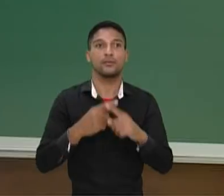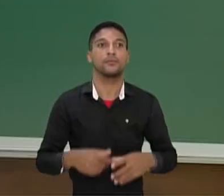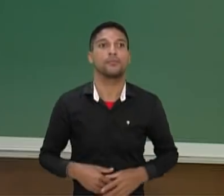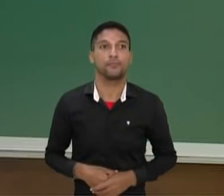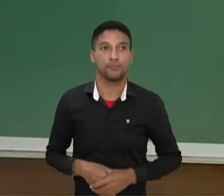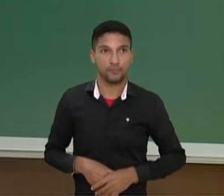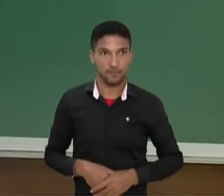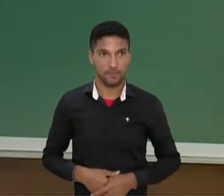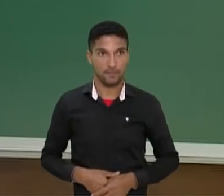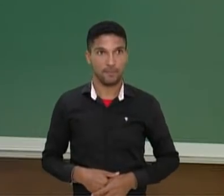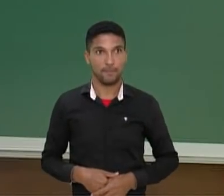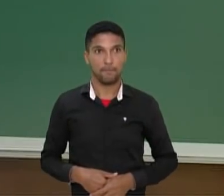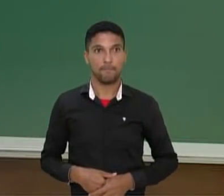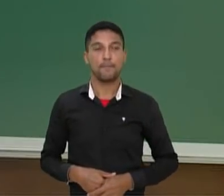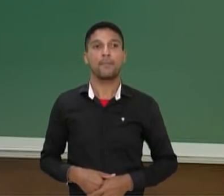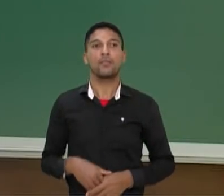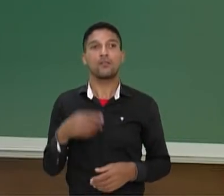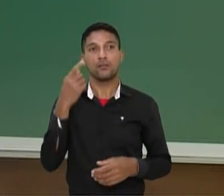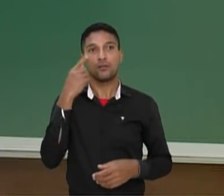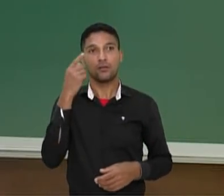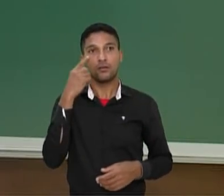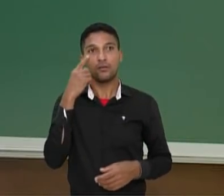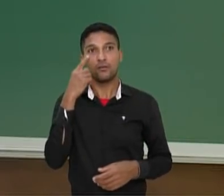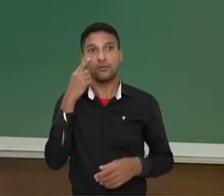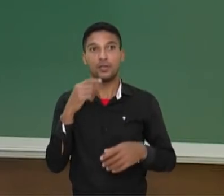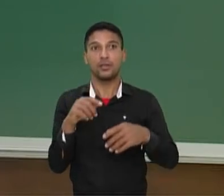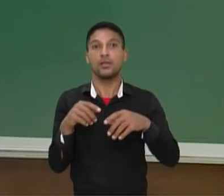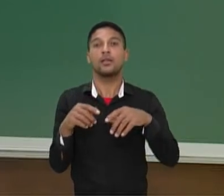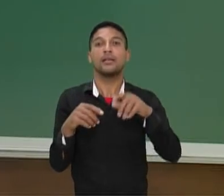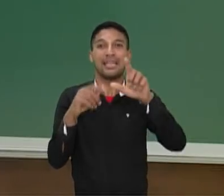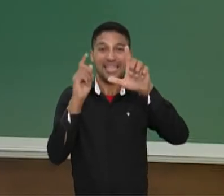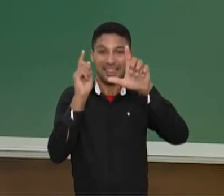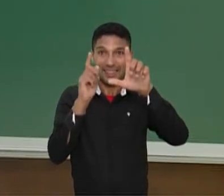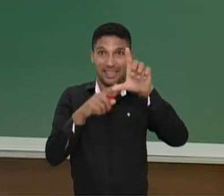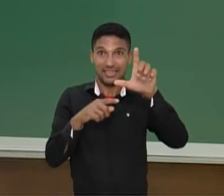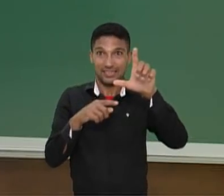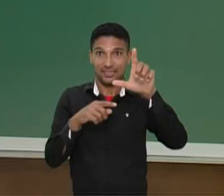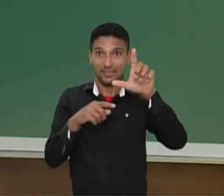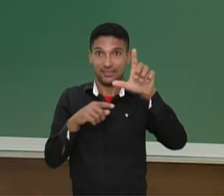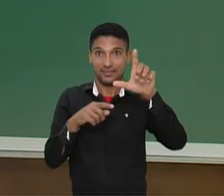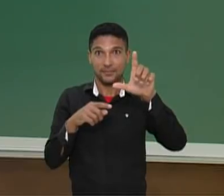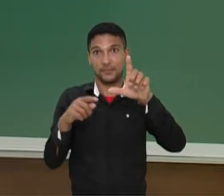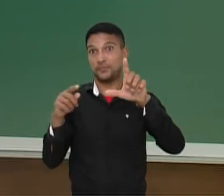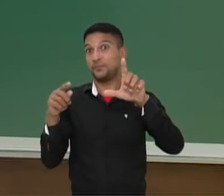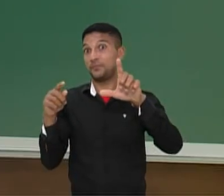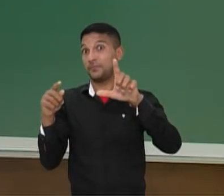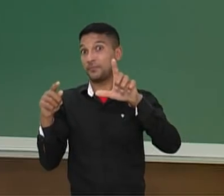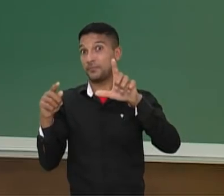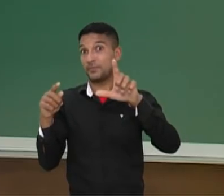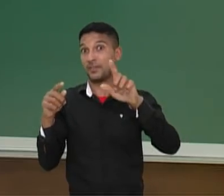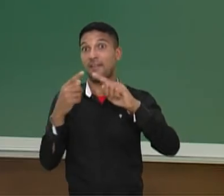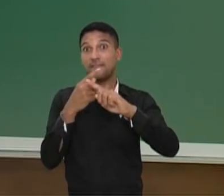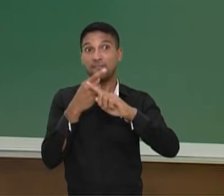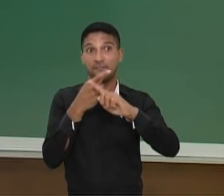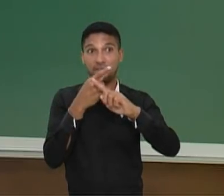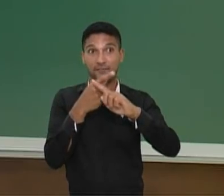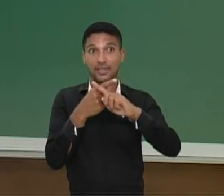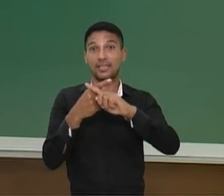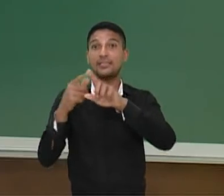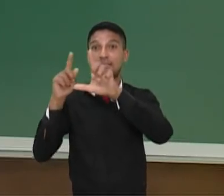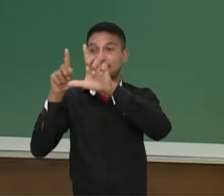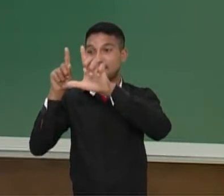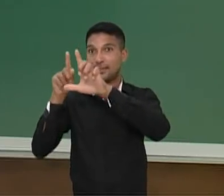número, são coisas diferentes. Só gruda as duas, tá bom? E quando você multiplica uma letra pela